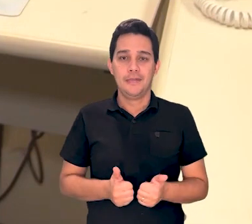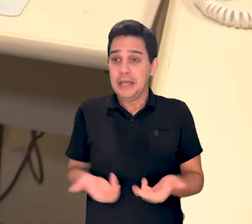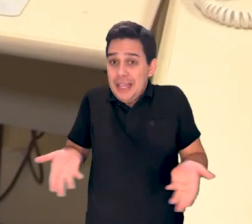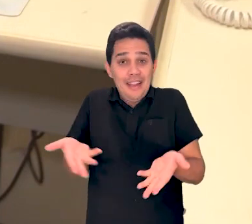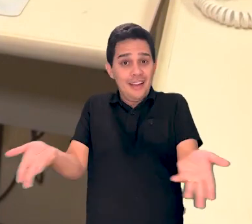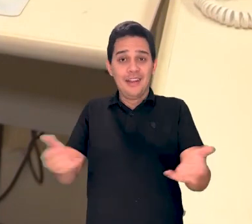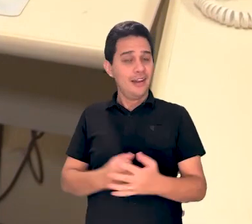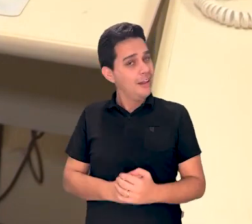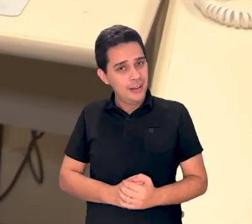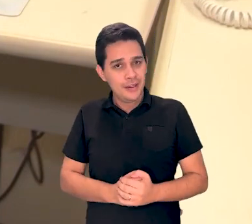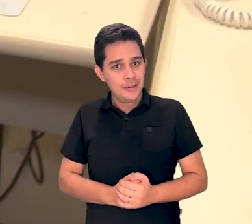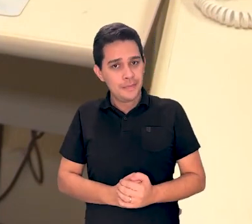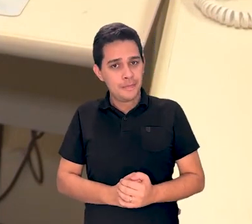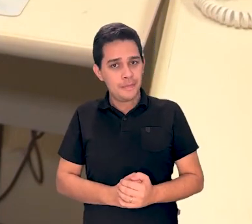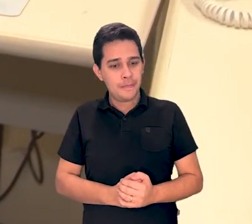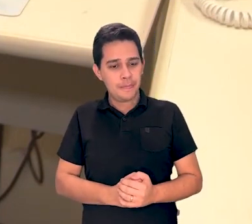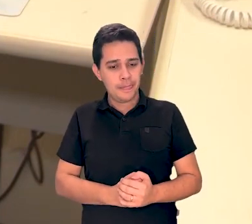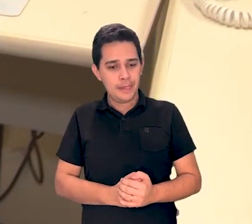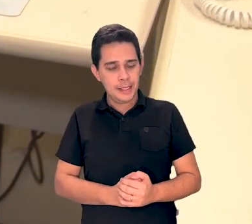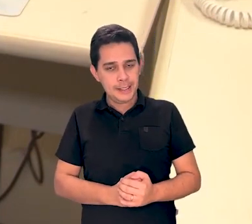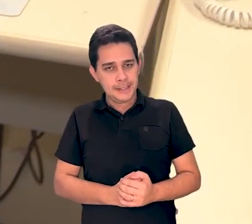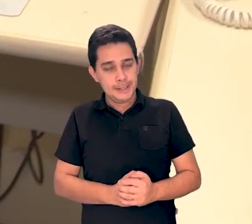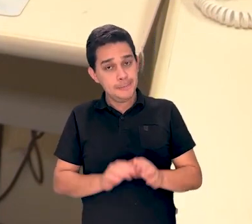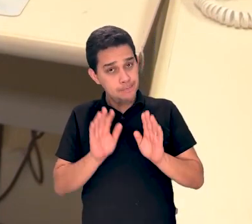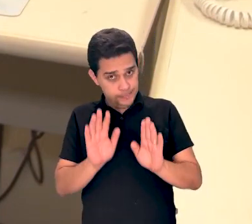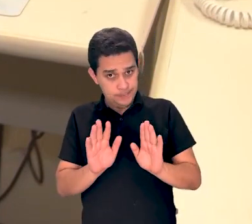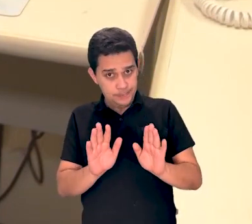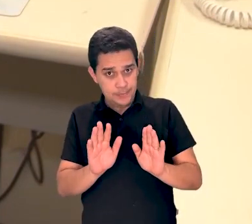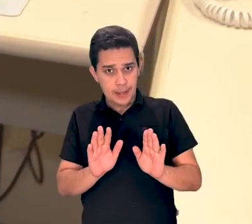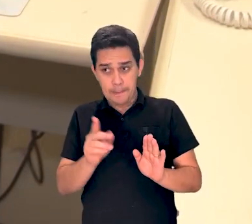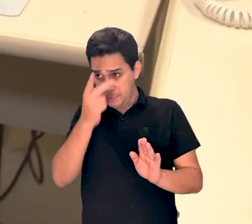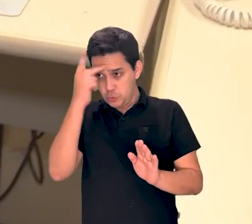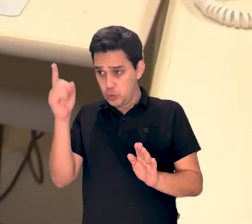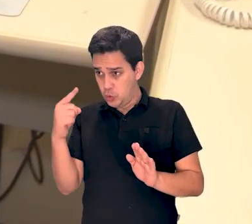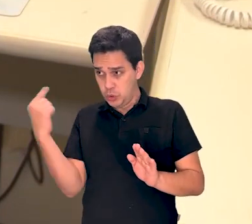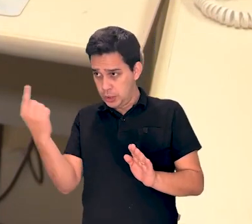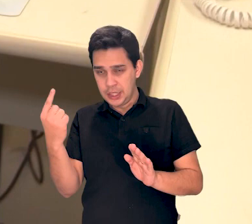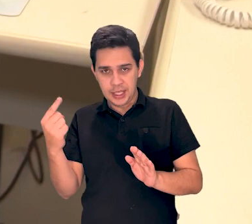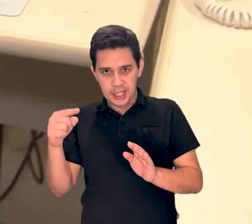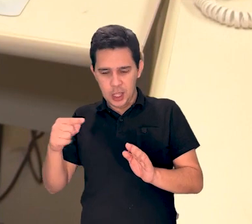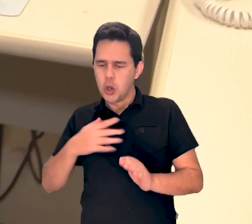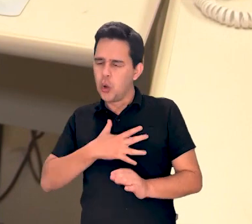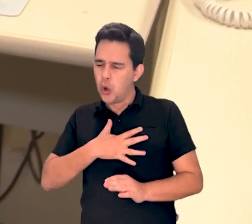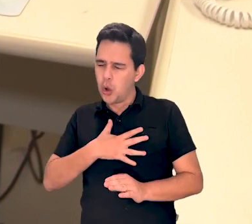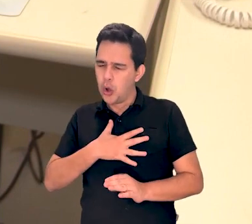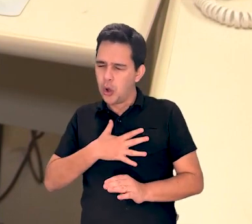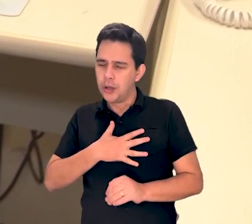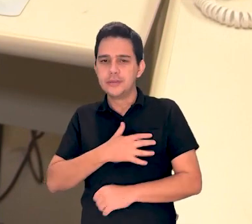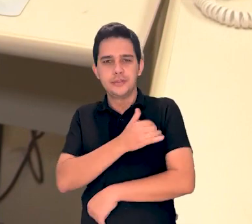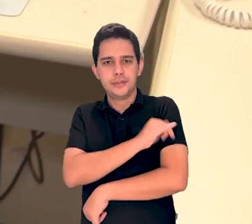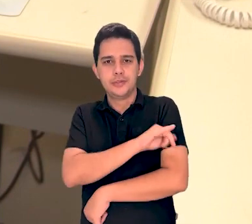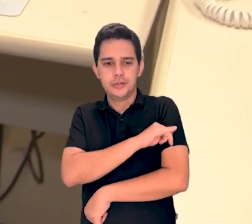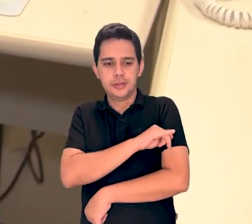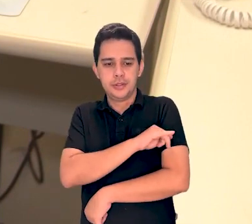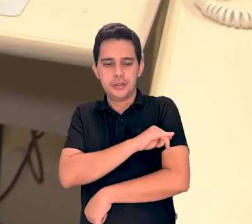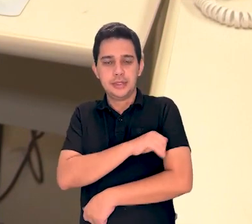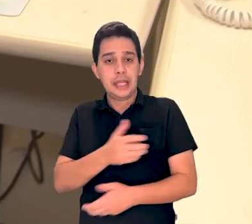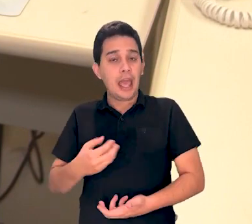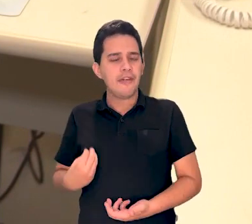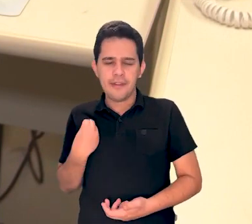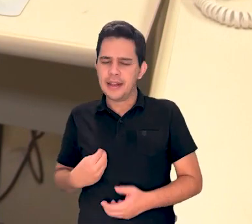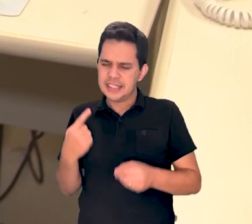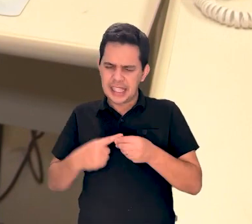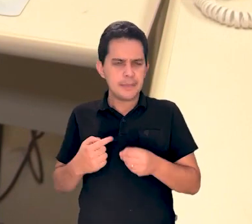ir e para quem quem gosta do Rio né tem que adivinhar é uma